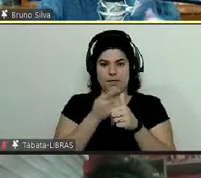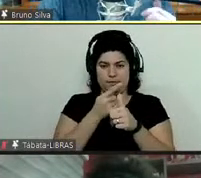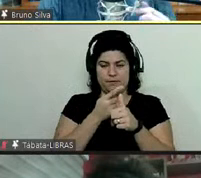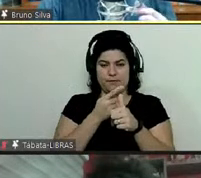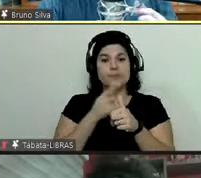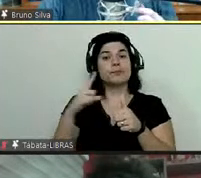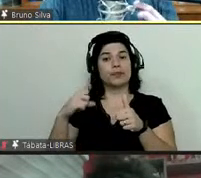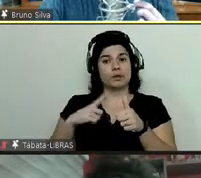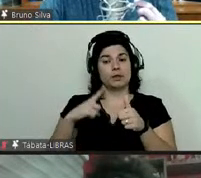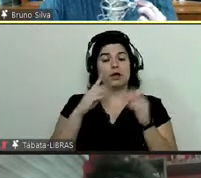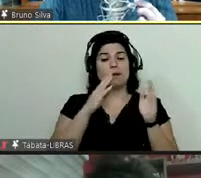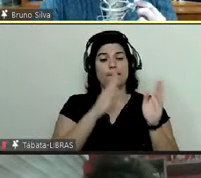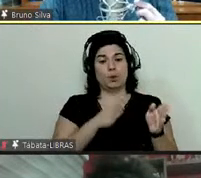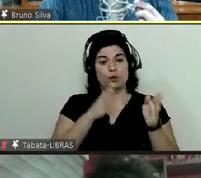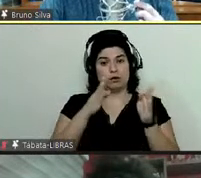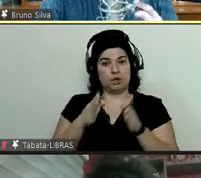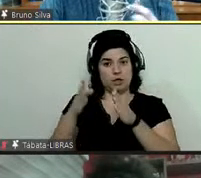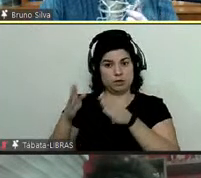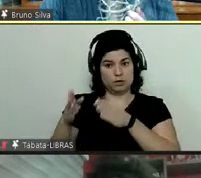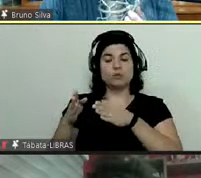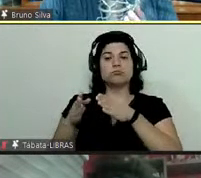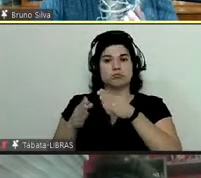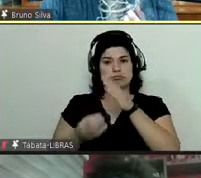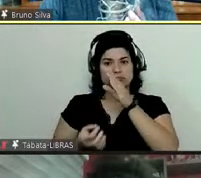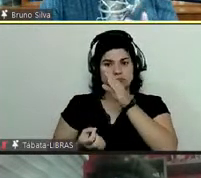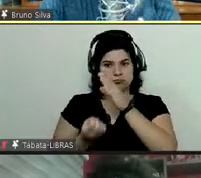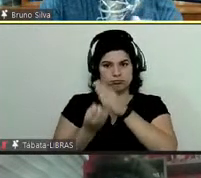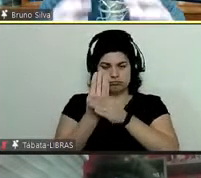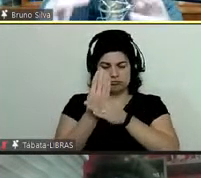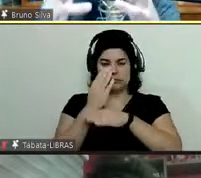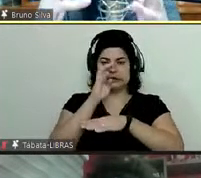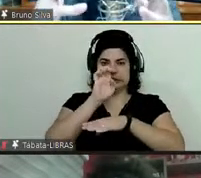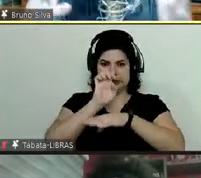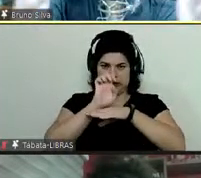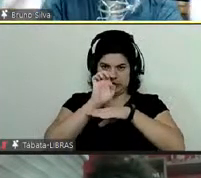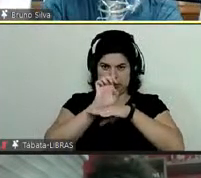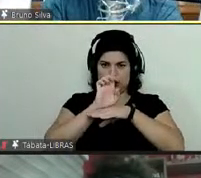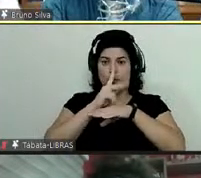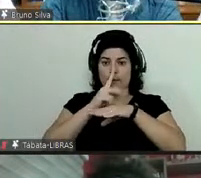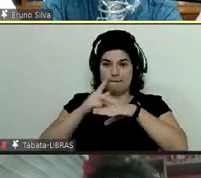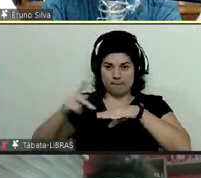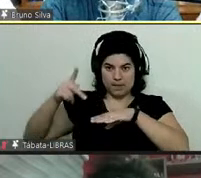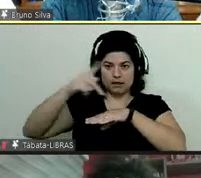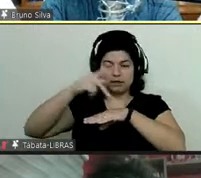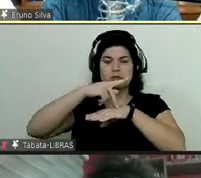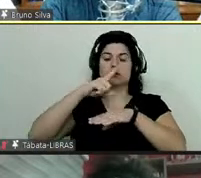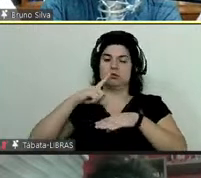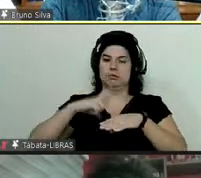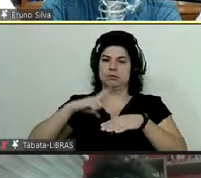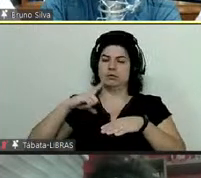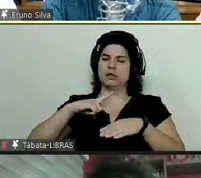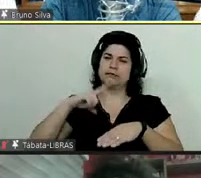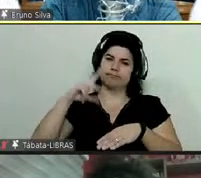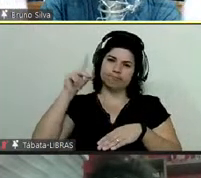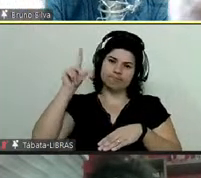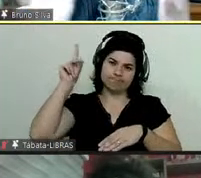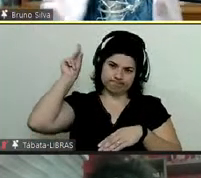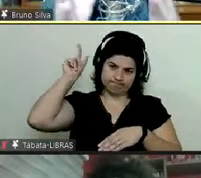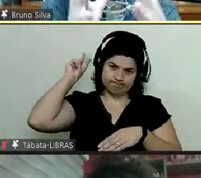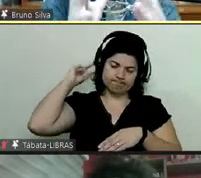tem um processo de informação do estado que derivou das partes que existiam antigamente